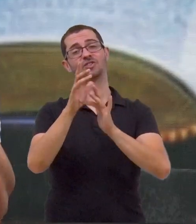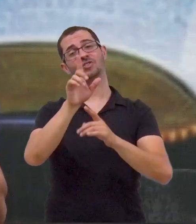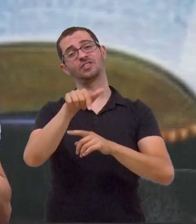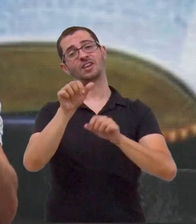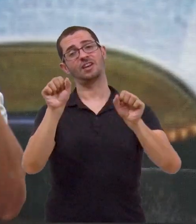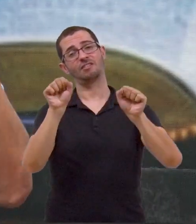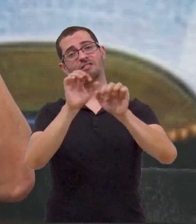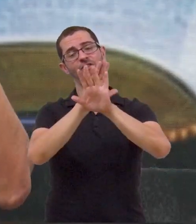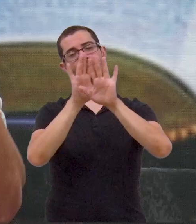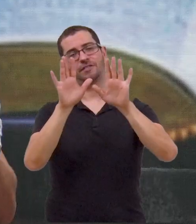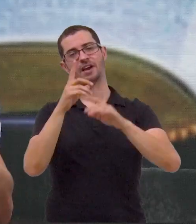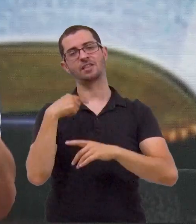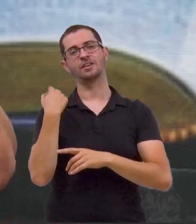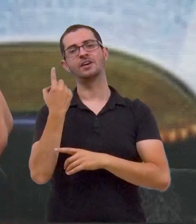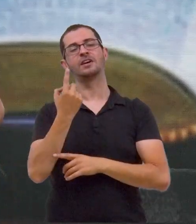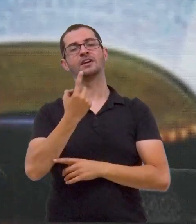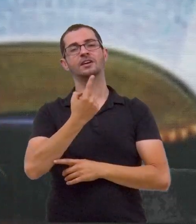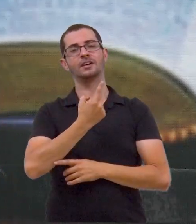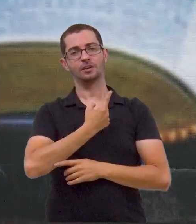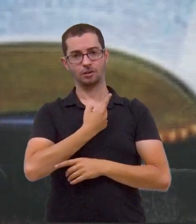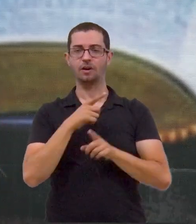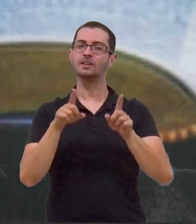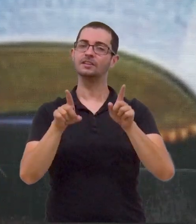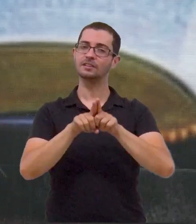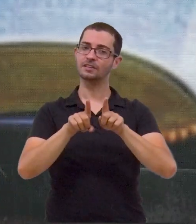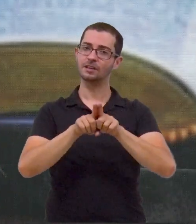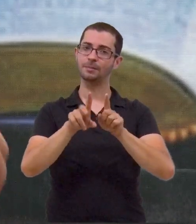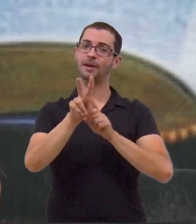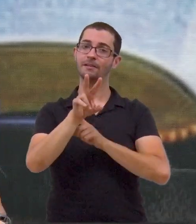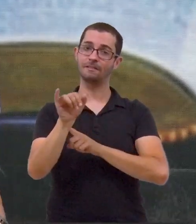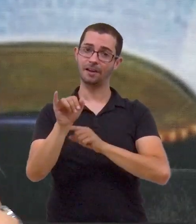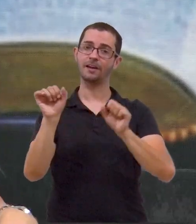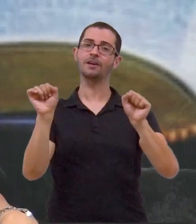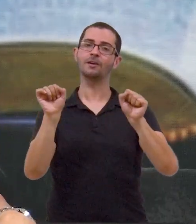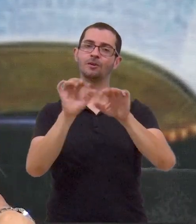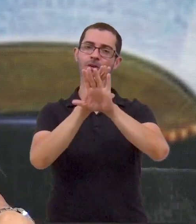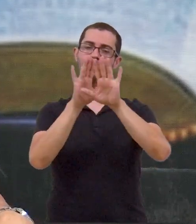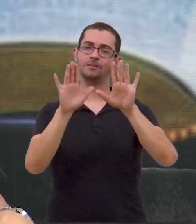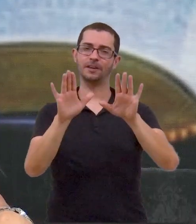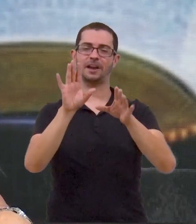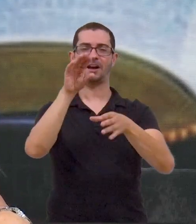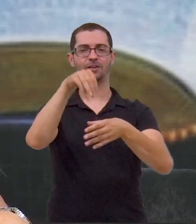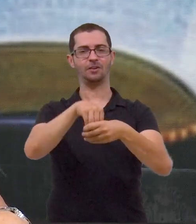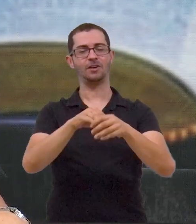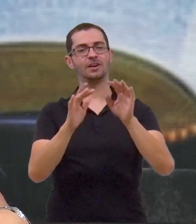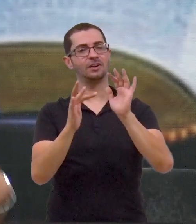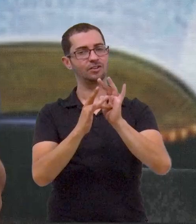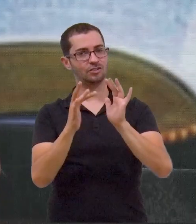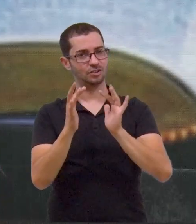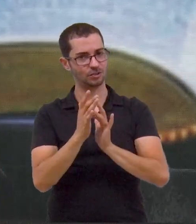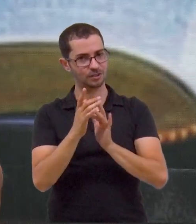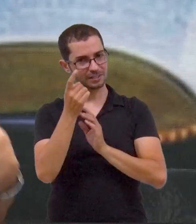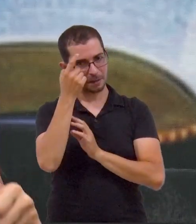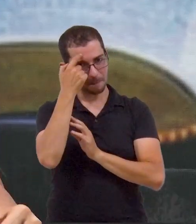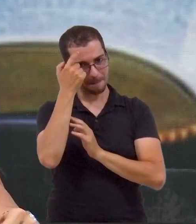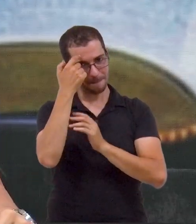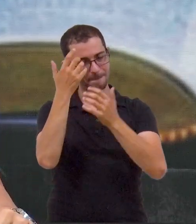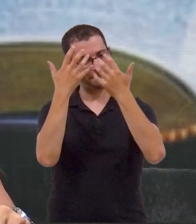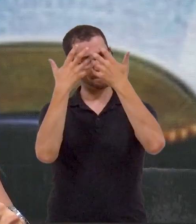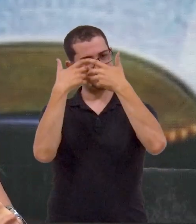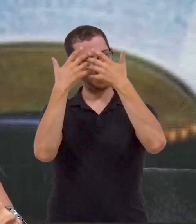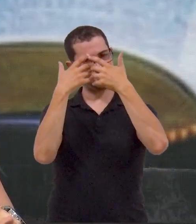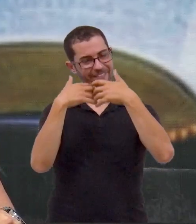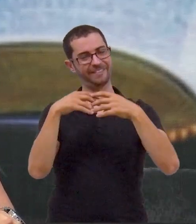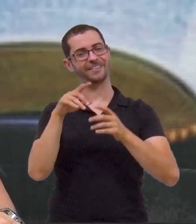e nós seremos glorificados nele. Amém. Pensa nisso, meu irmão,